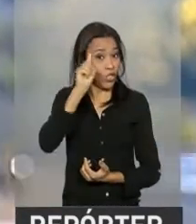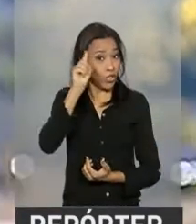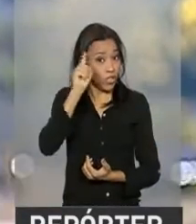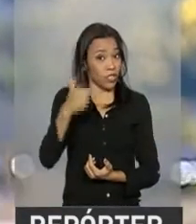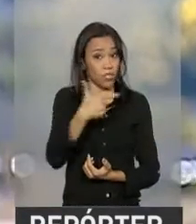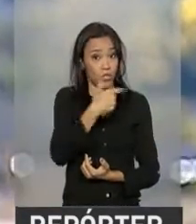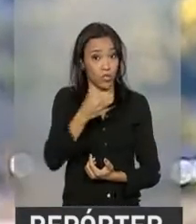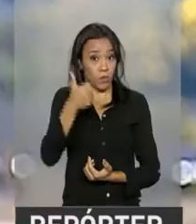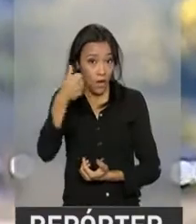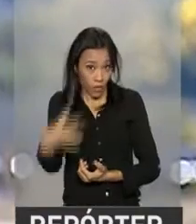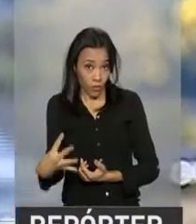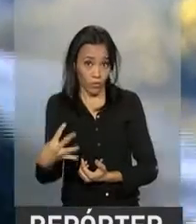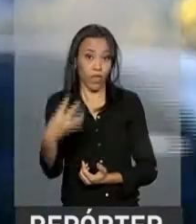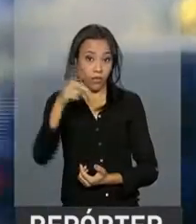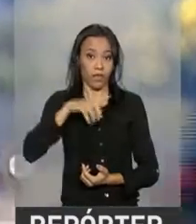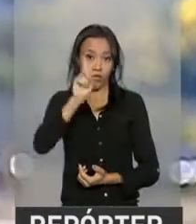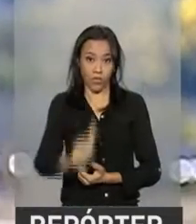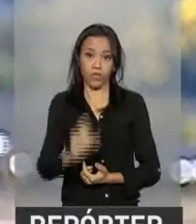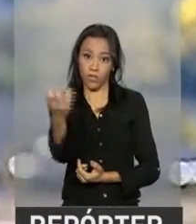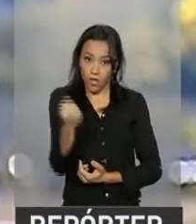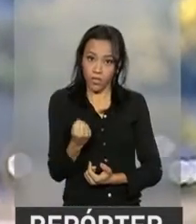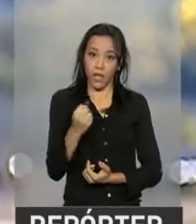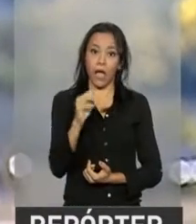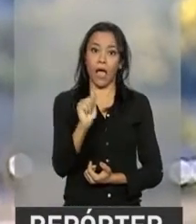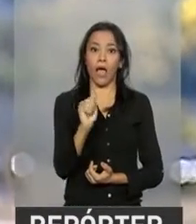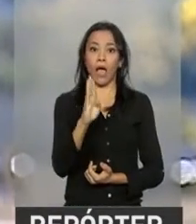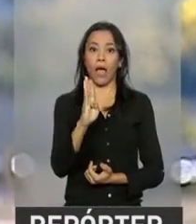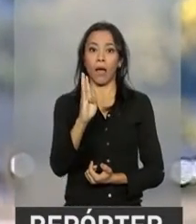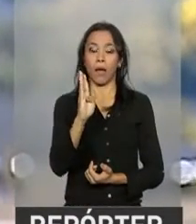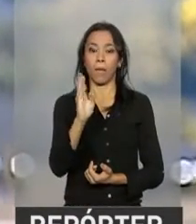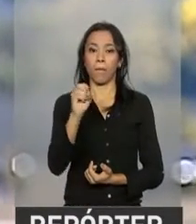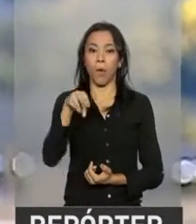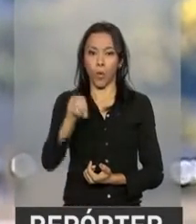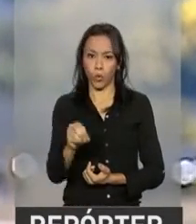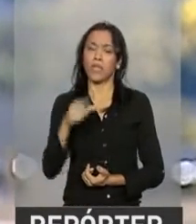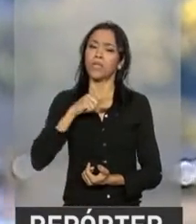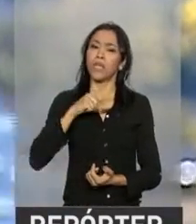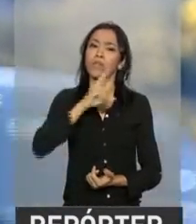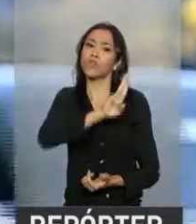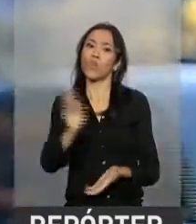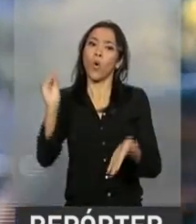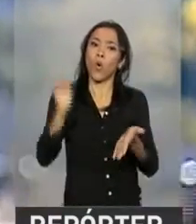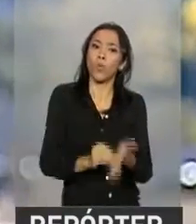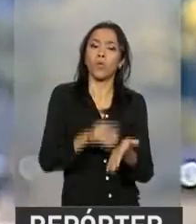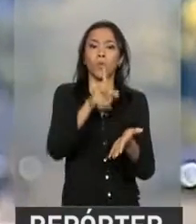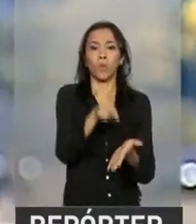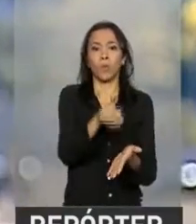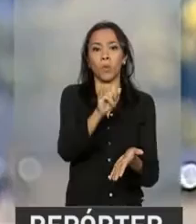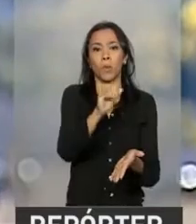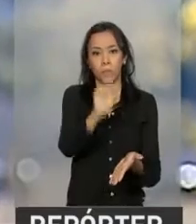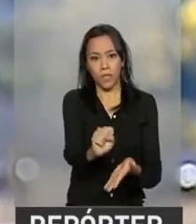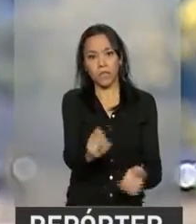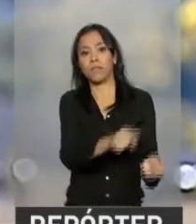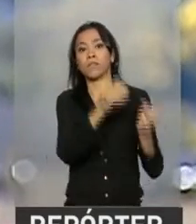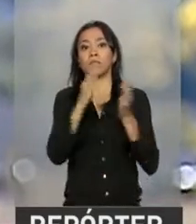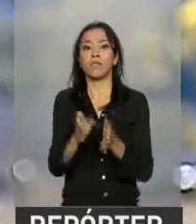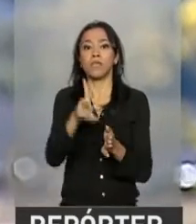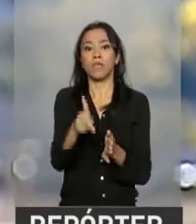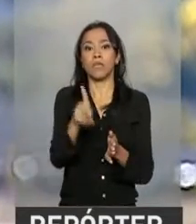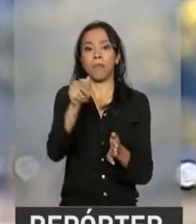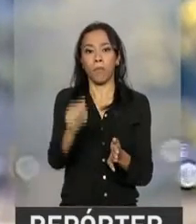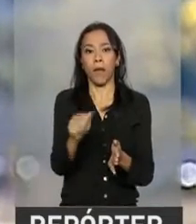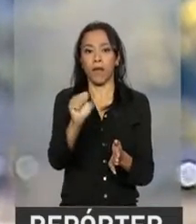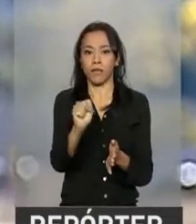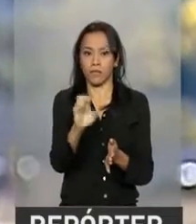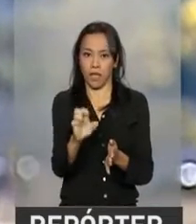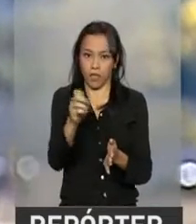2014 é preciso também estar inscrito no pis pasep há pelo menos cinco anos e ter recebido uma remuneração média